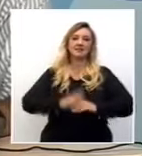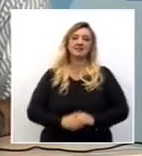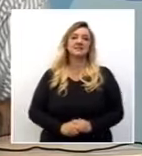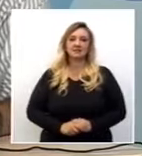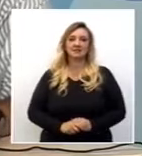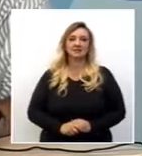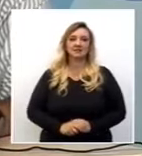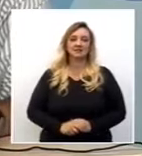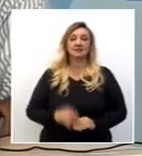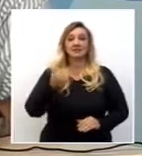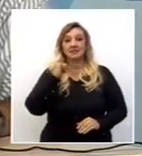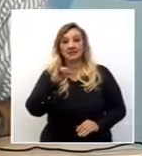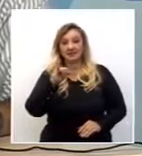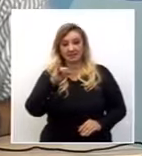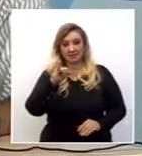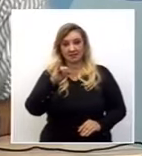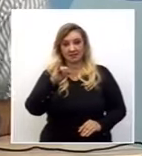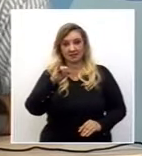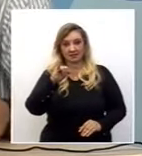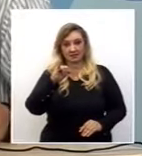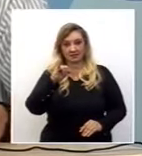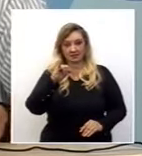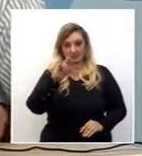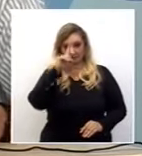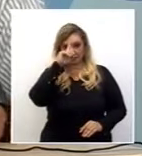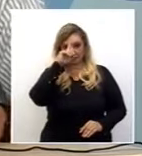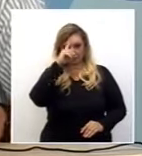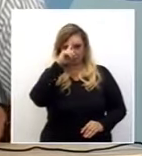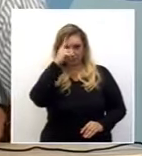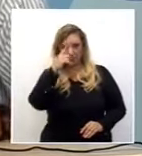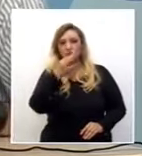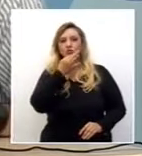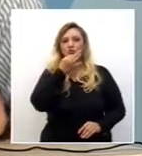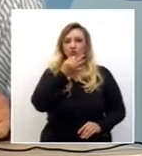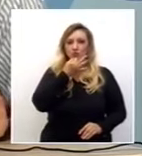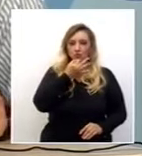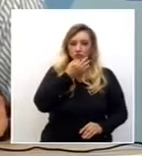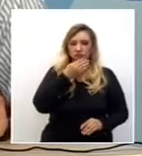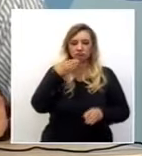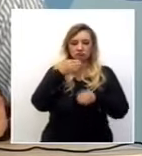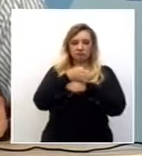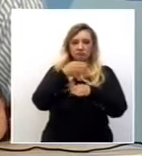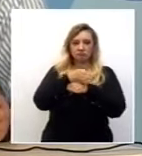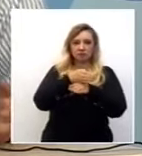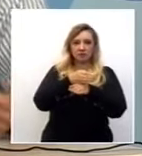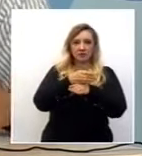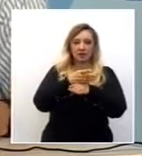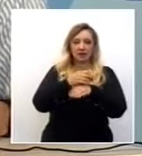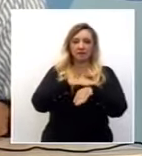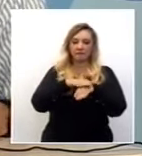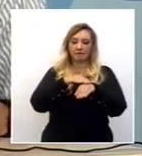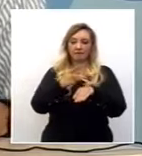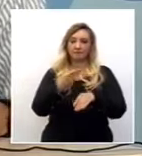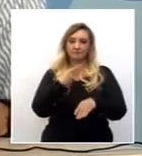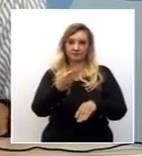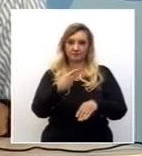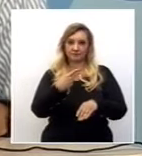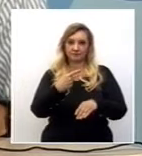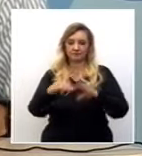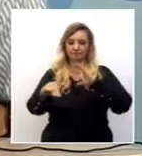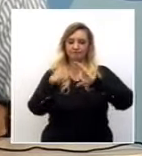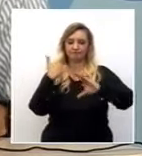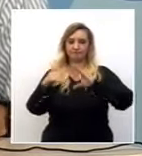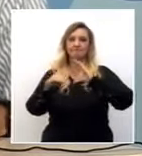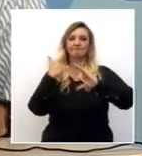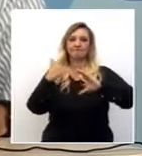E se vocês ainda tiverem mais sugestões, acessem o Fale Conosco, mande para nós,